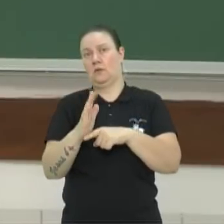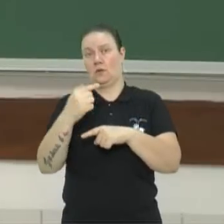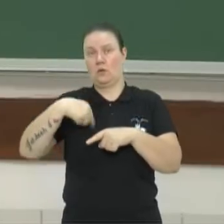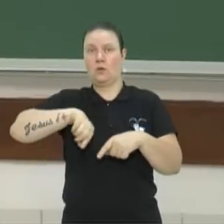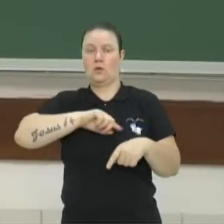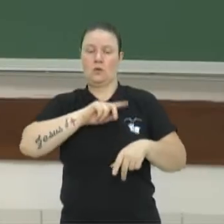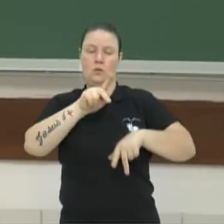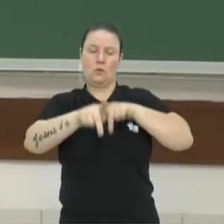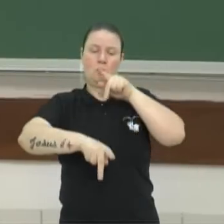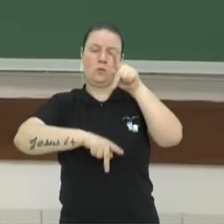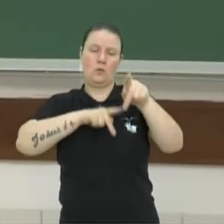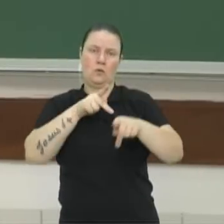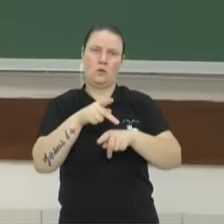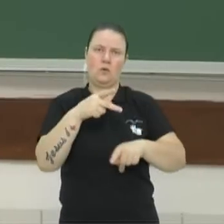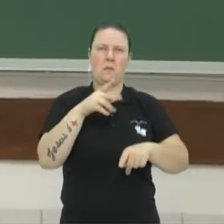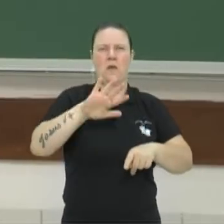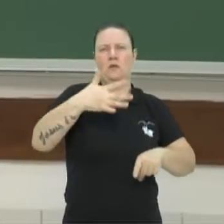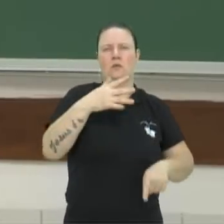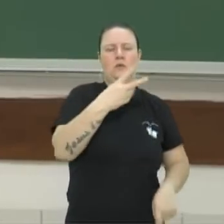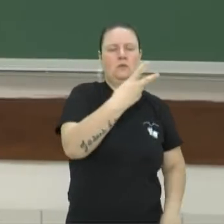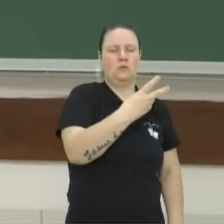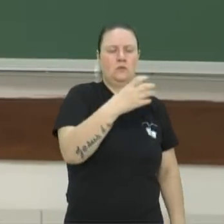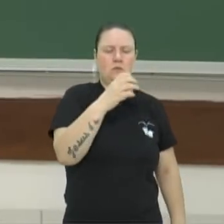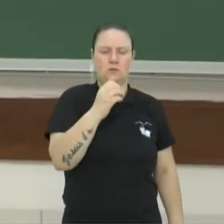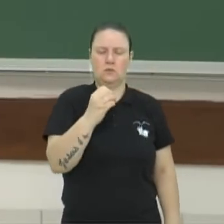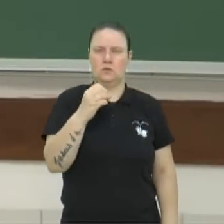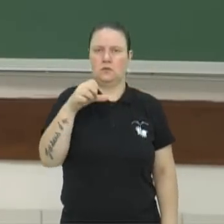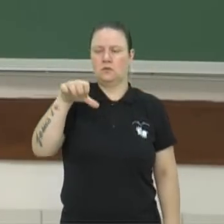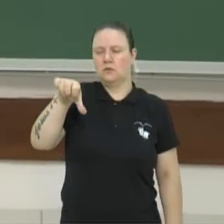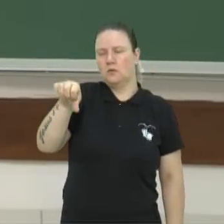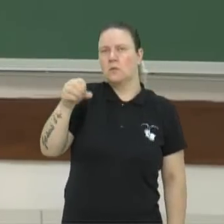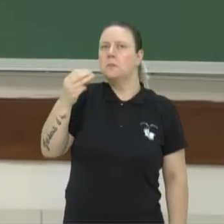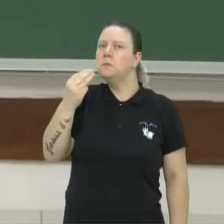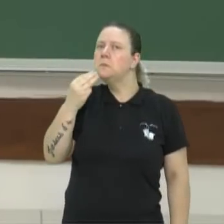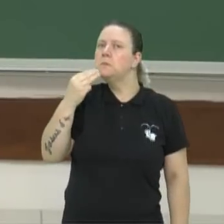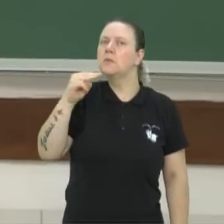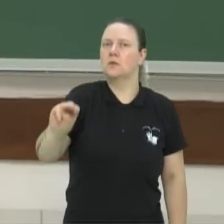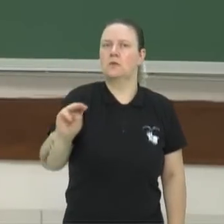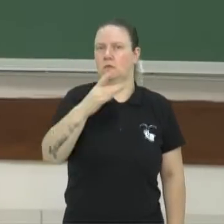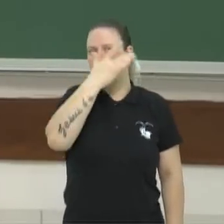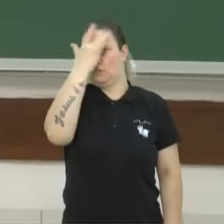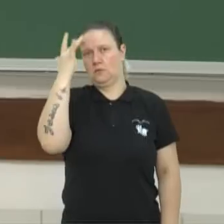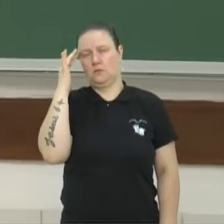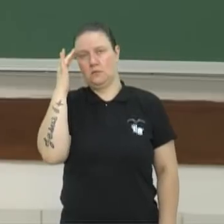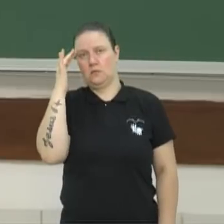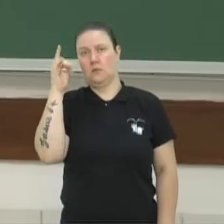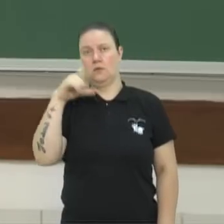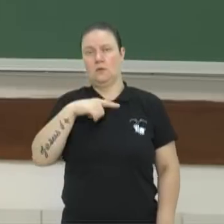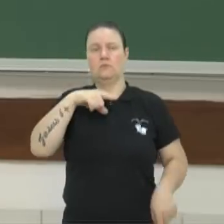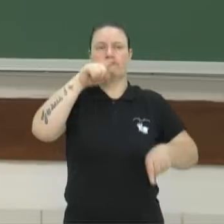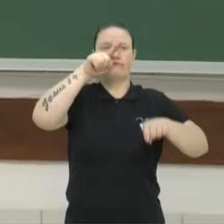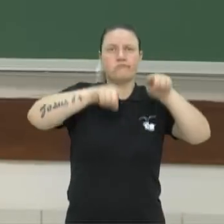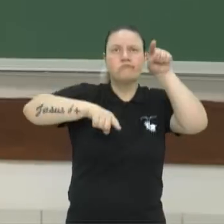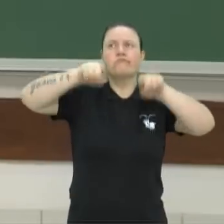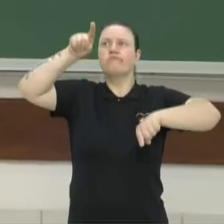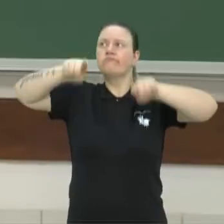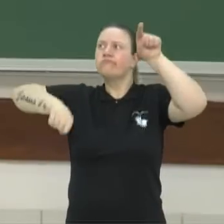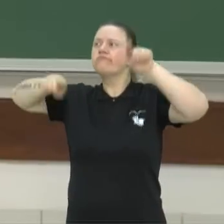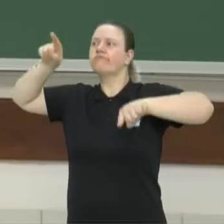mais ou menos 209 milhões, né, de pessoas. Então, ali nós temos uma grande variação, né?